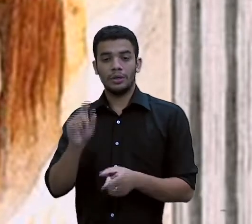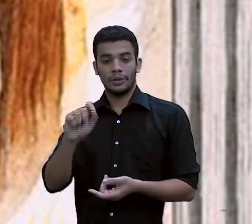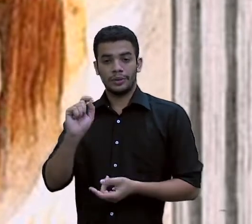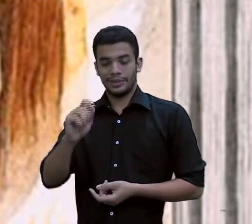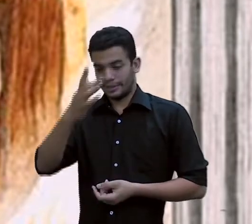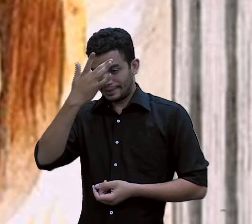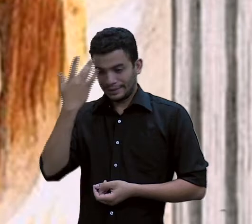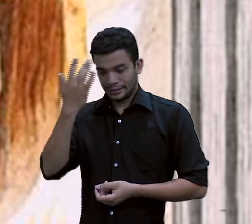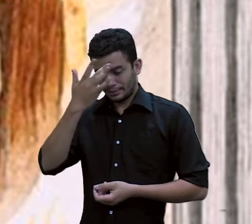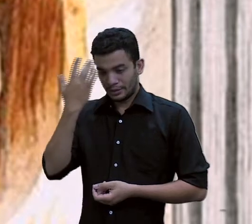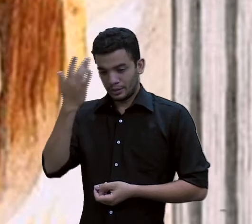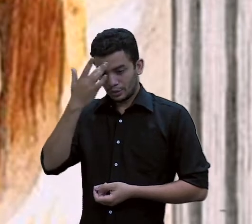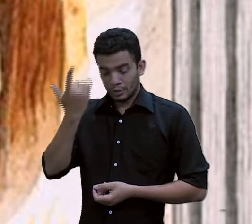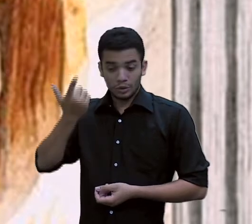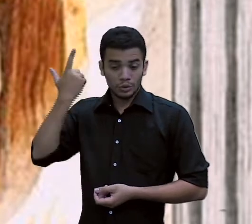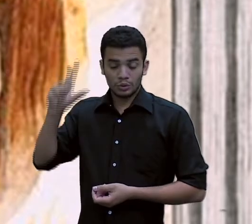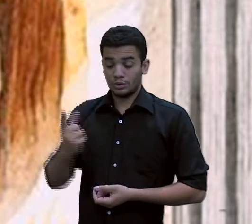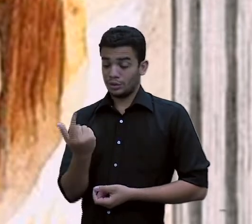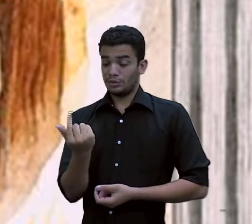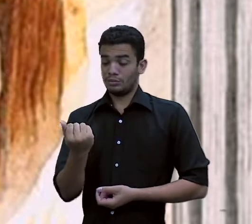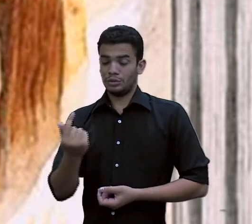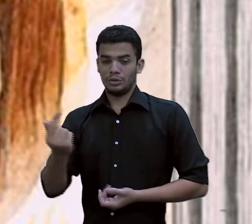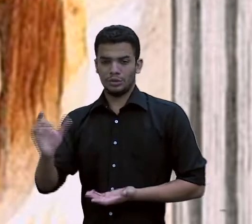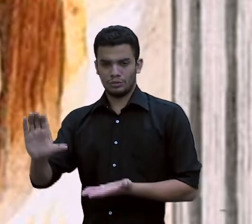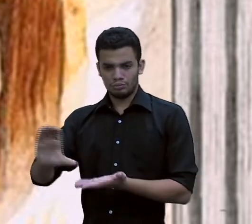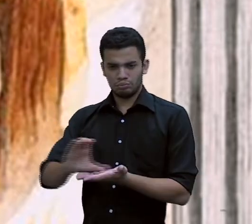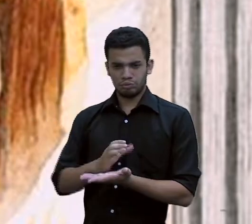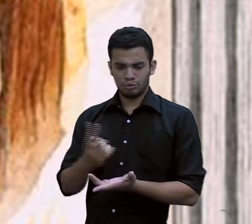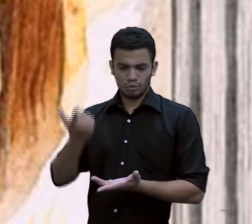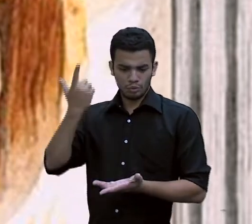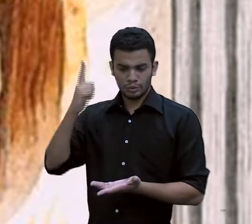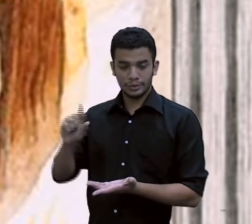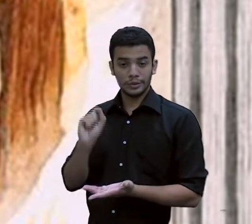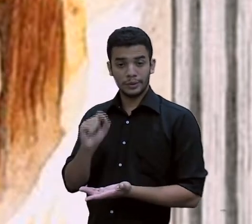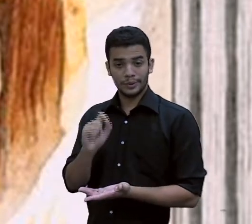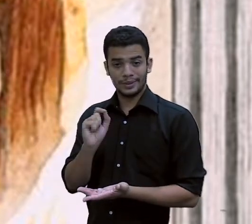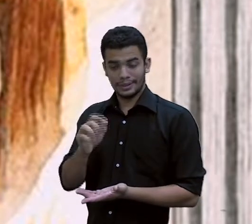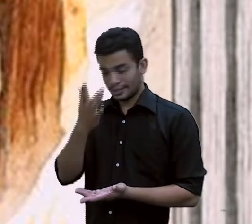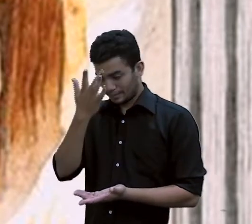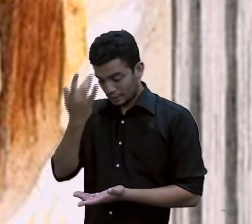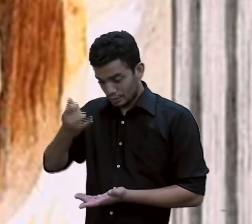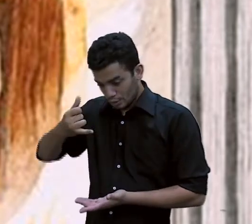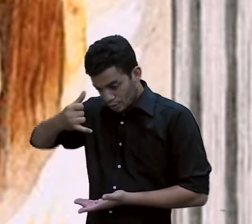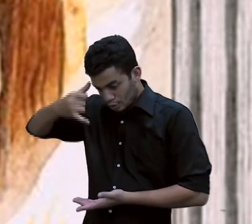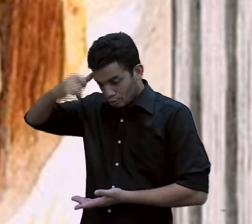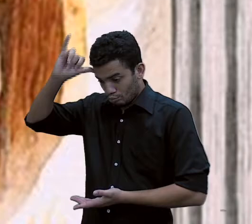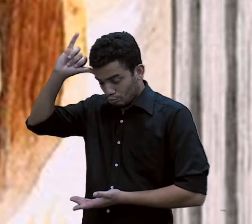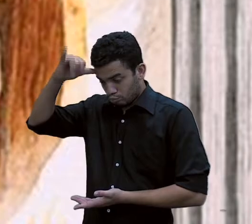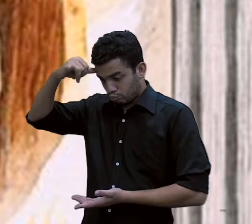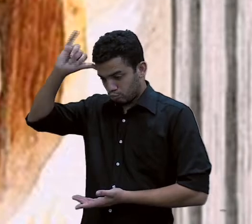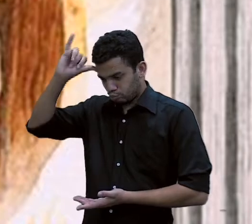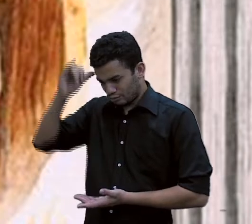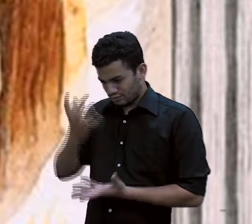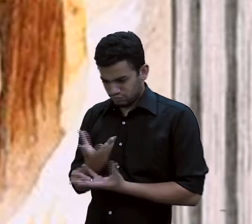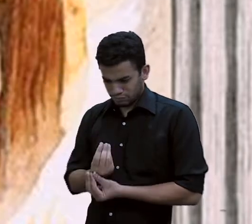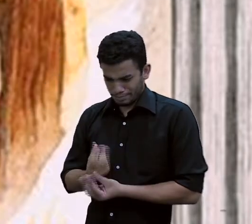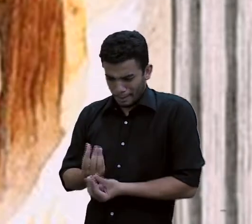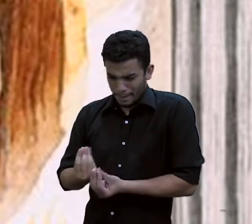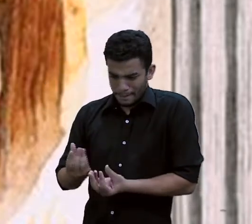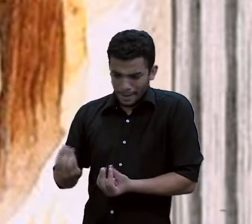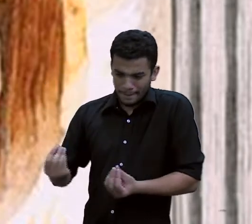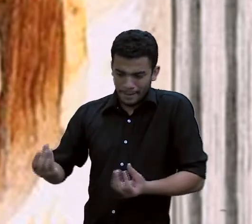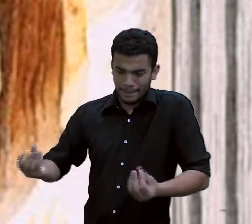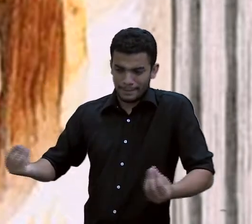gado. Jesuítas vindos do Paraguai haviam trazido ao Rio Grande do Sul centenas de touros